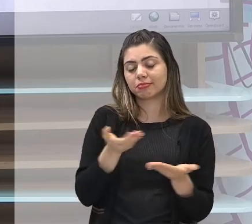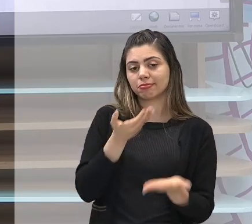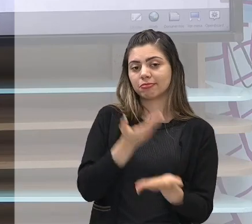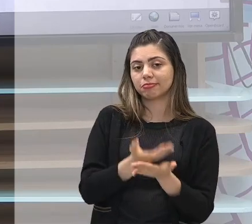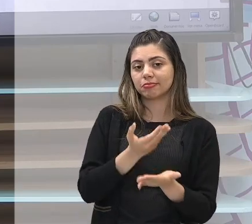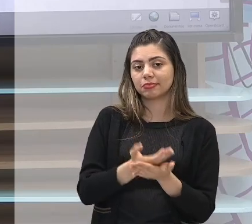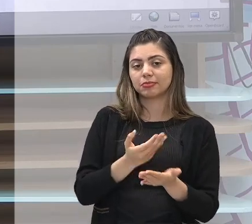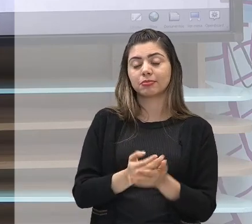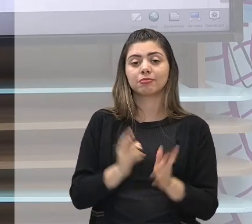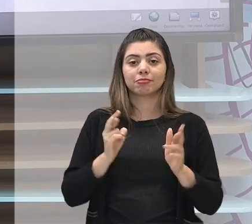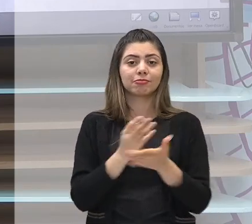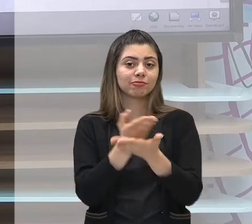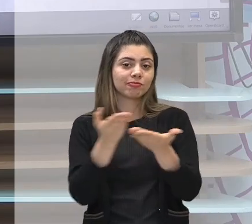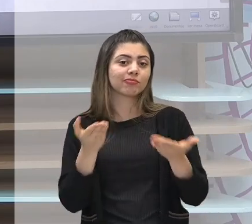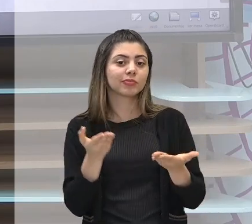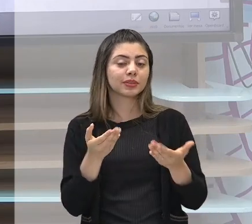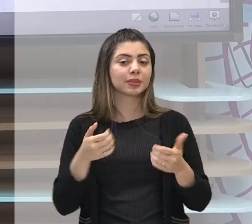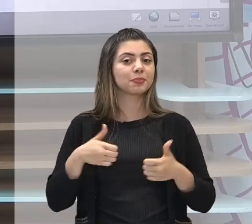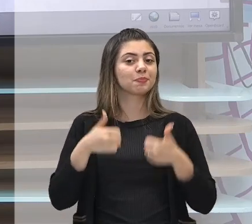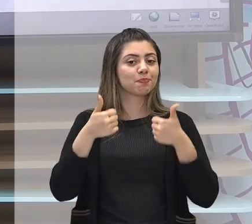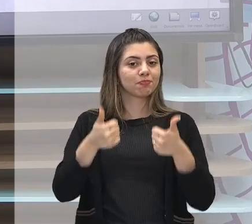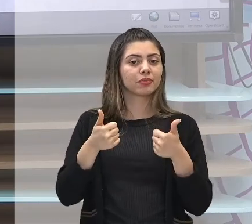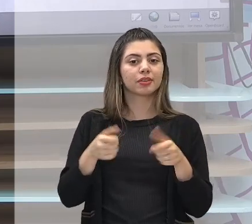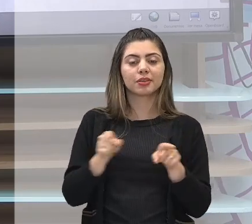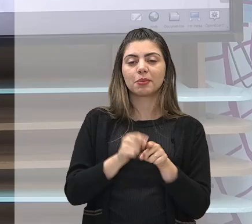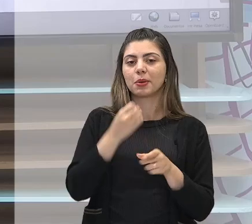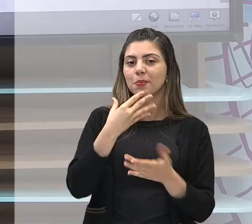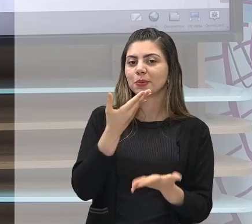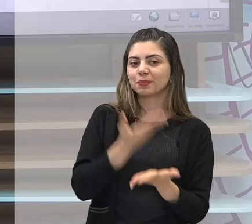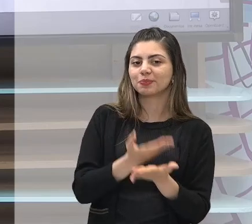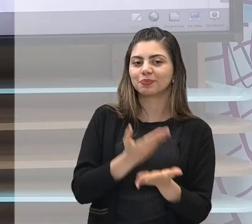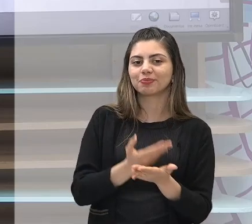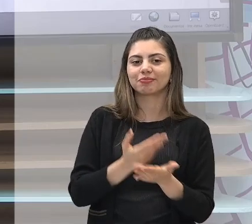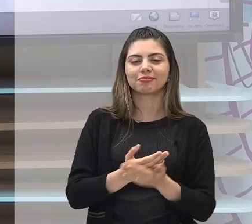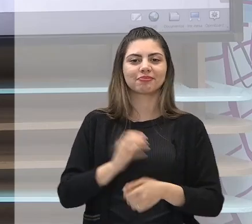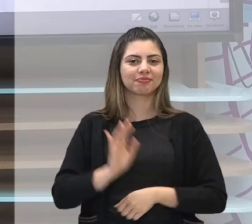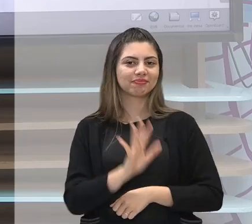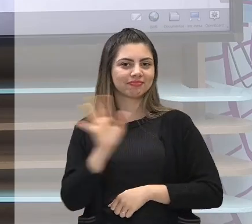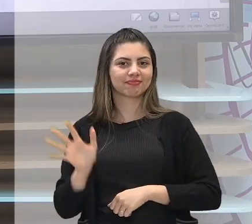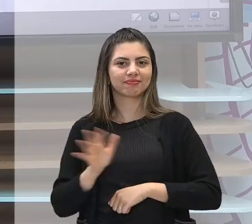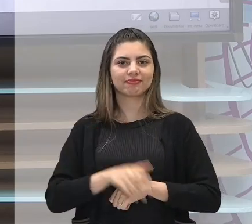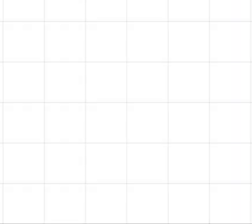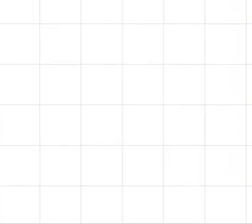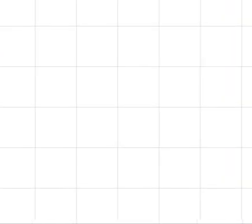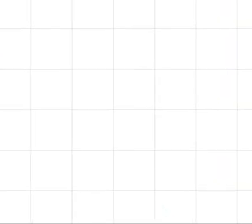nossa aula. Eu desejo que vocês fiquem bem, desejo também bons estudos e até a próxima.